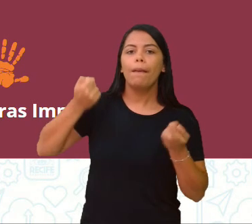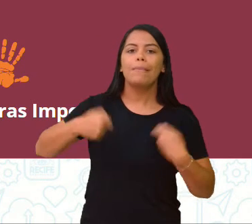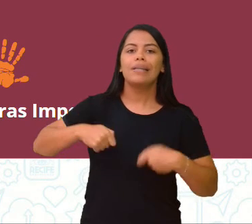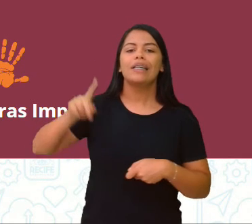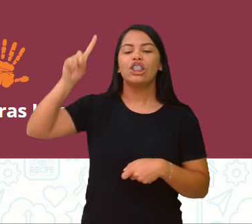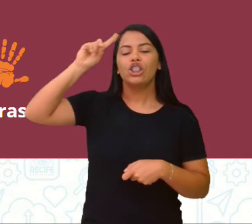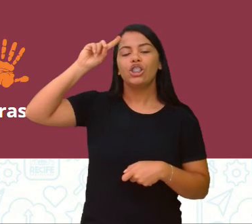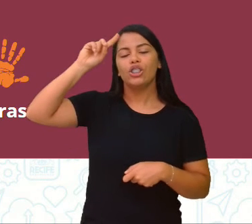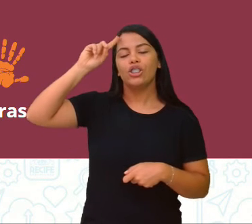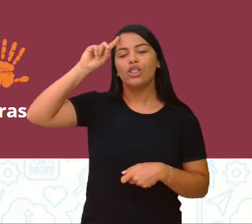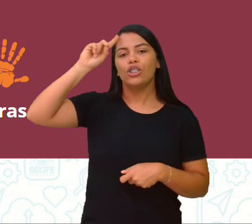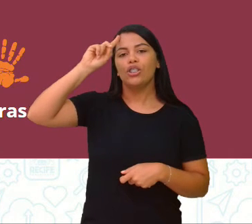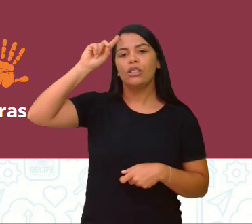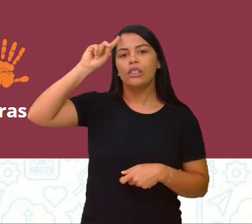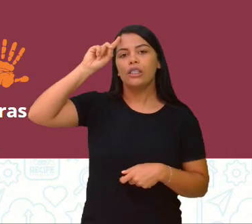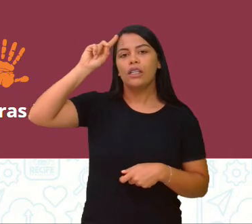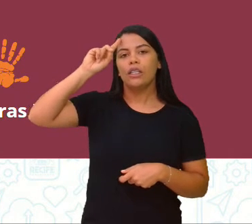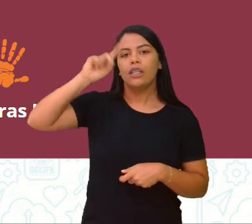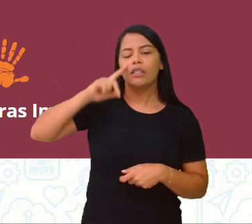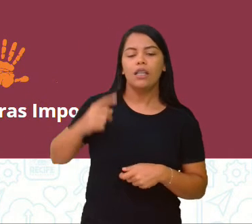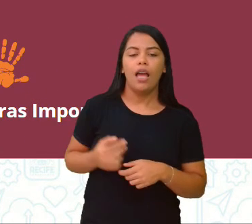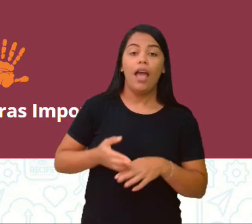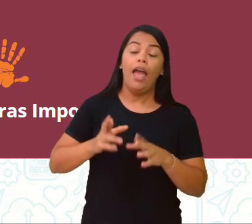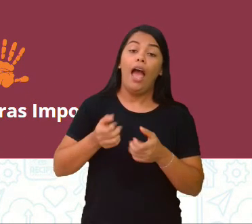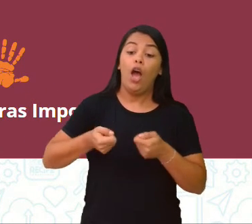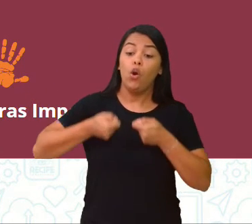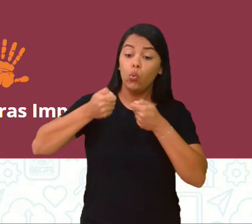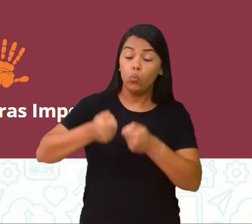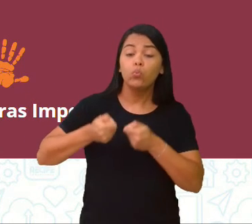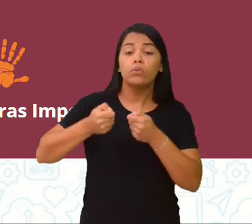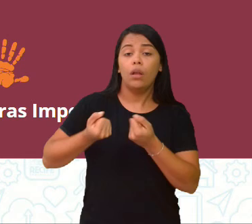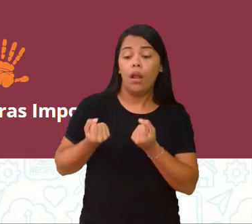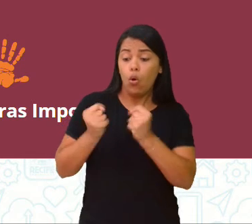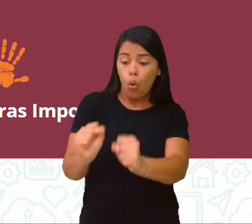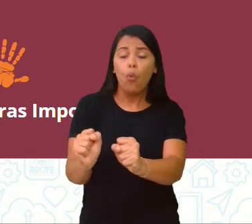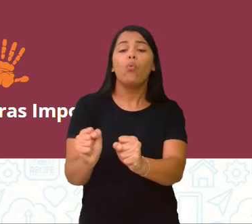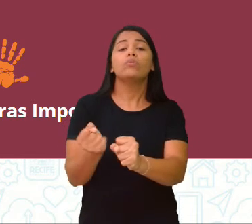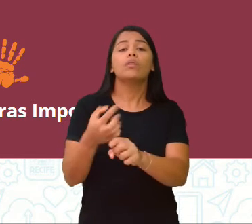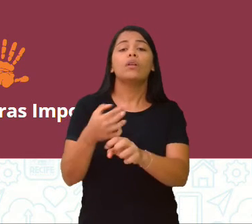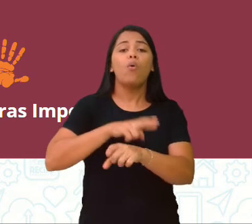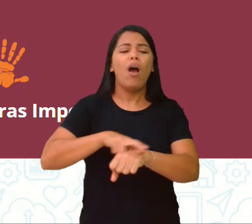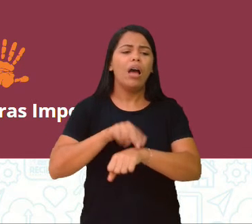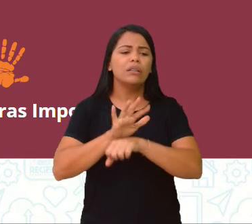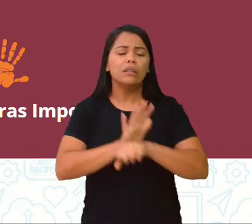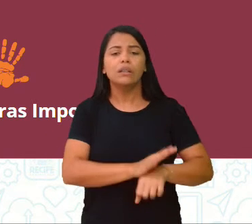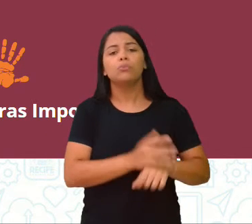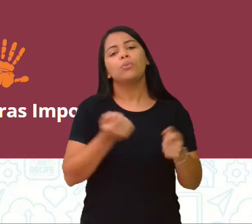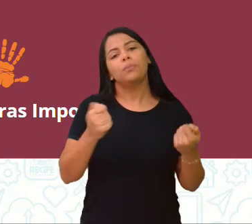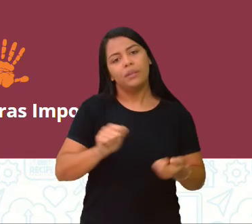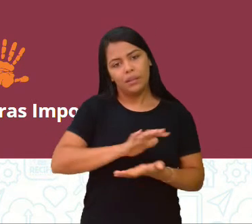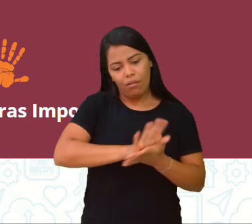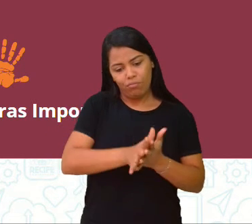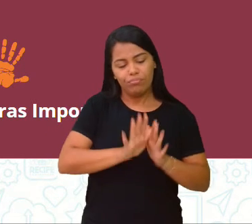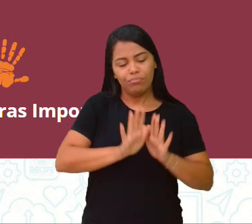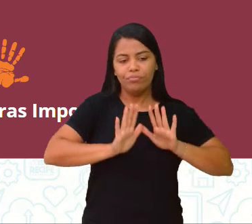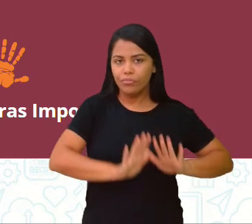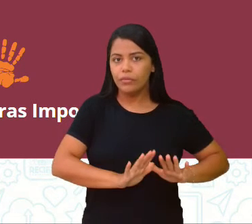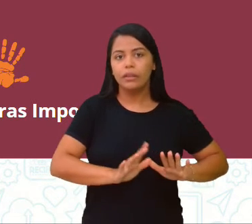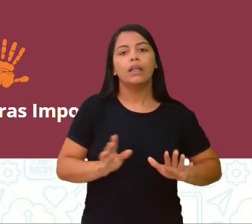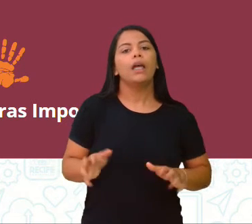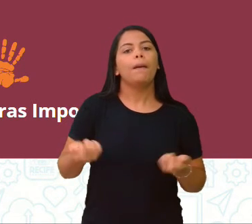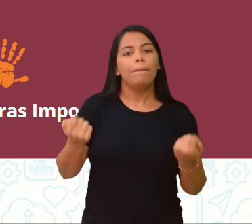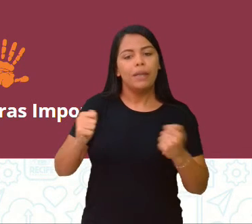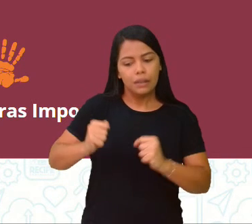diária, cotidiana. O antirracismo, ele tem que ser diariamente combatido, né? É uma coisa que não cabe